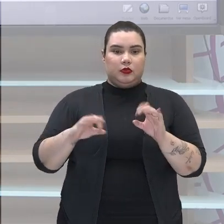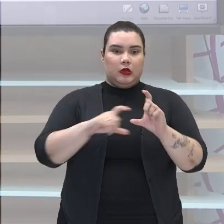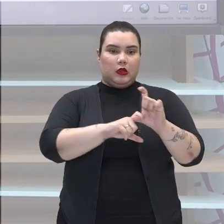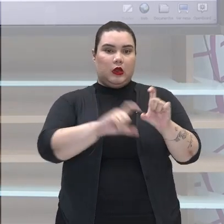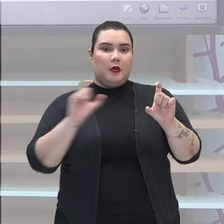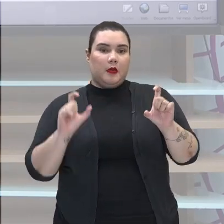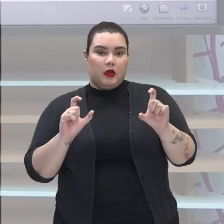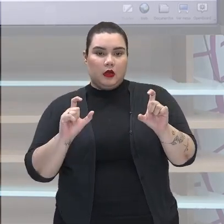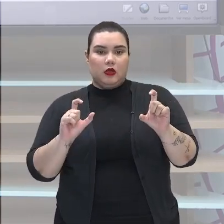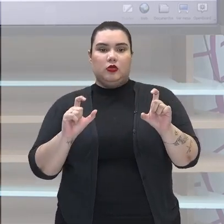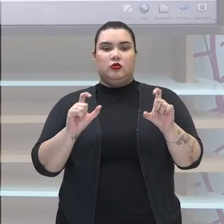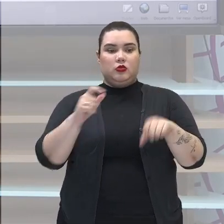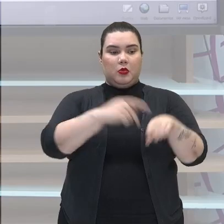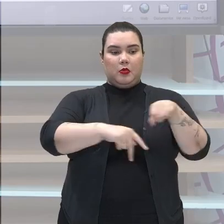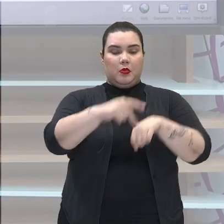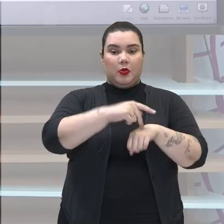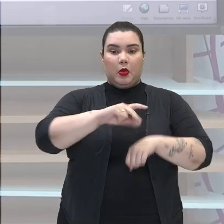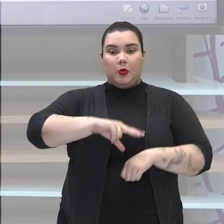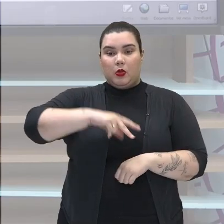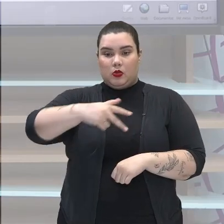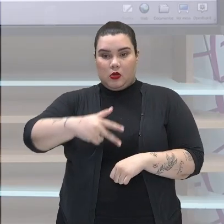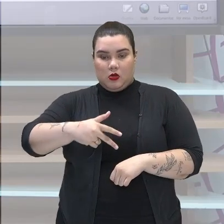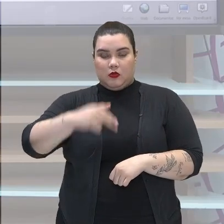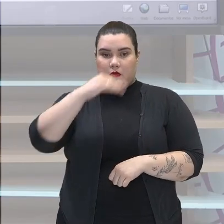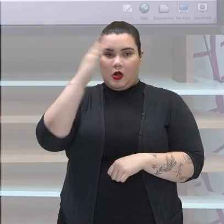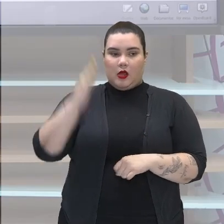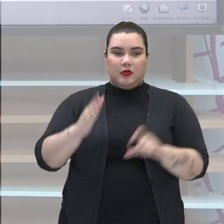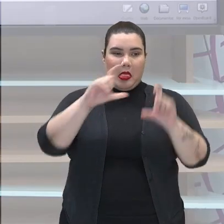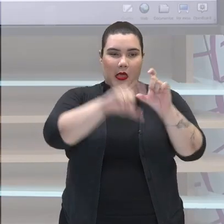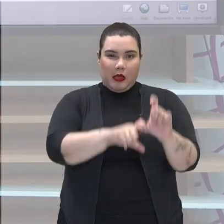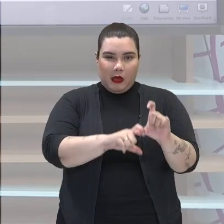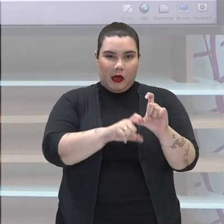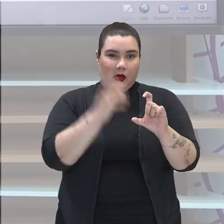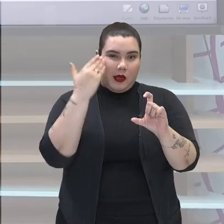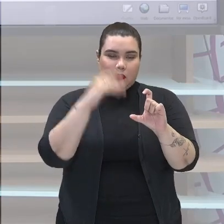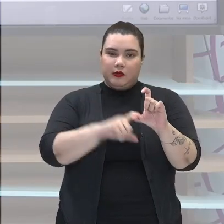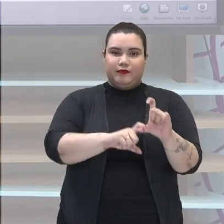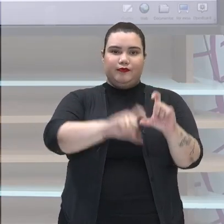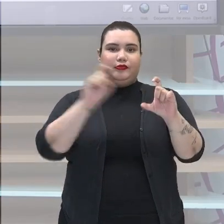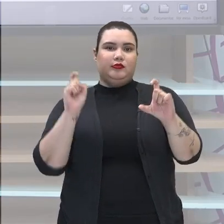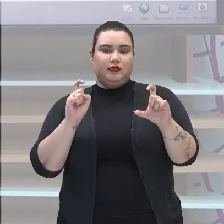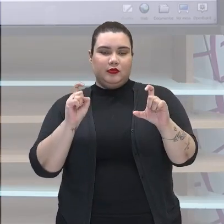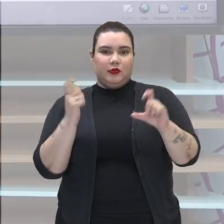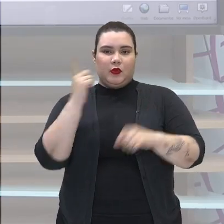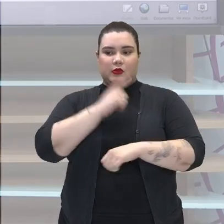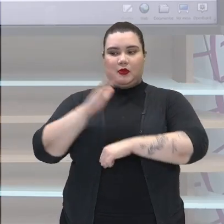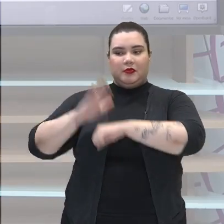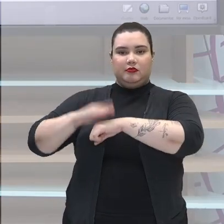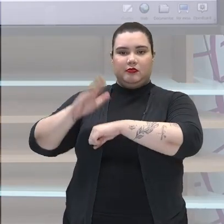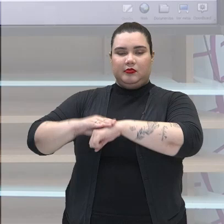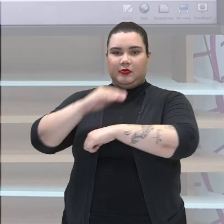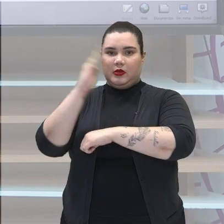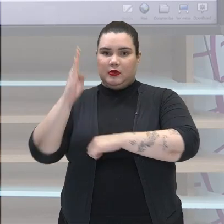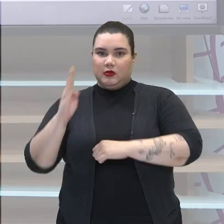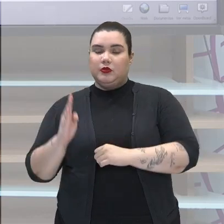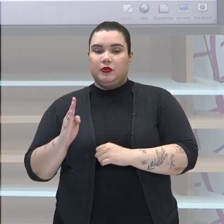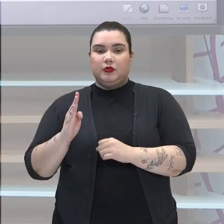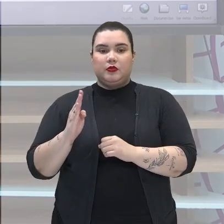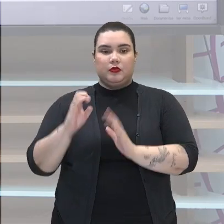Independente de quem, professor? De Portugal, né? O Brasil era colônia portuguesa. Então você tem